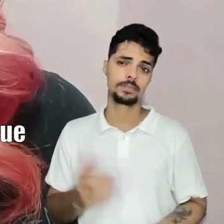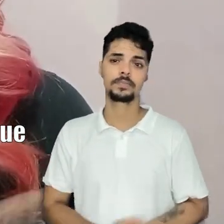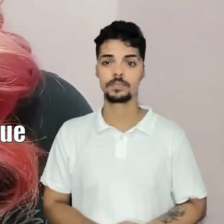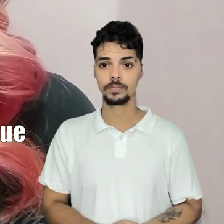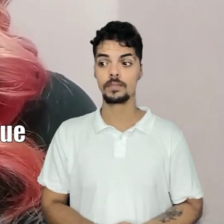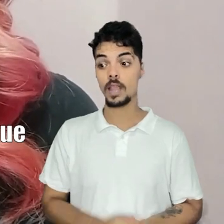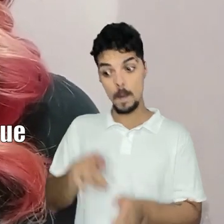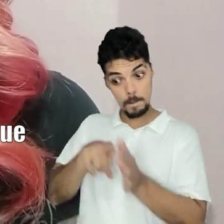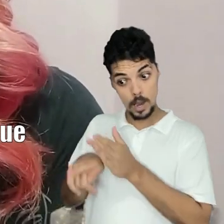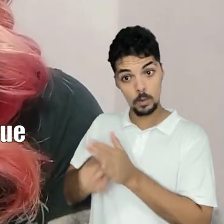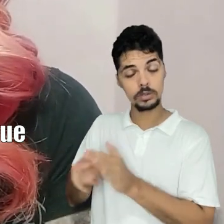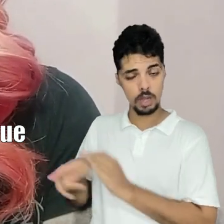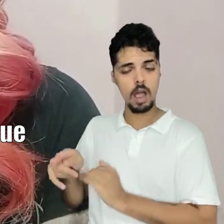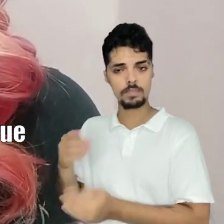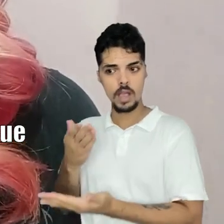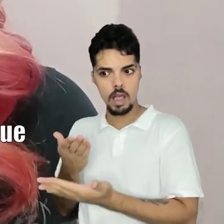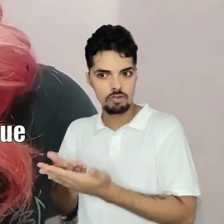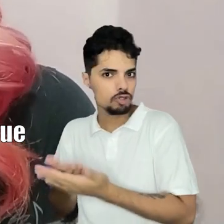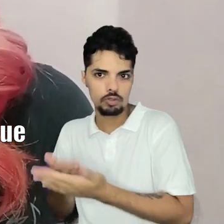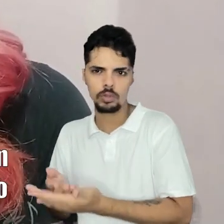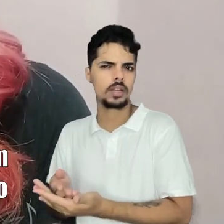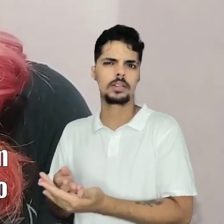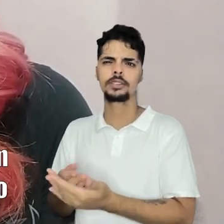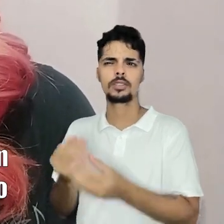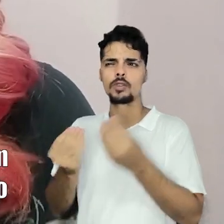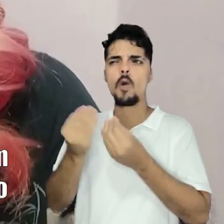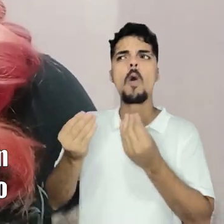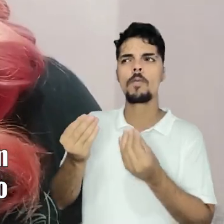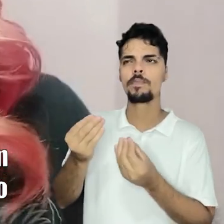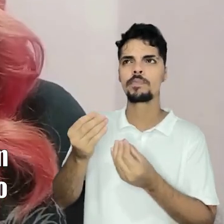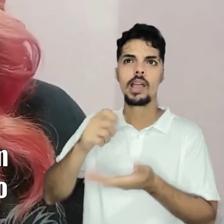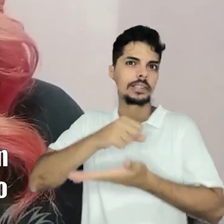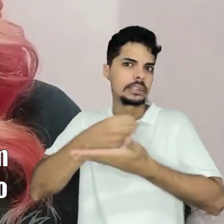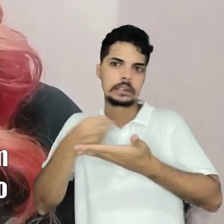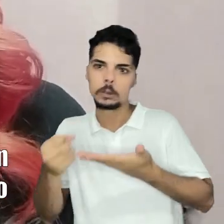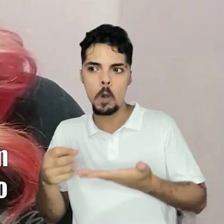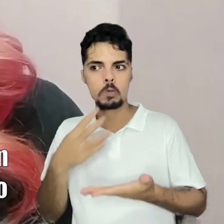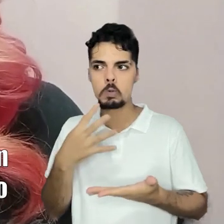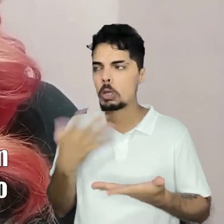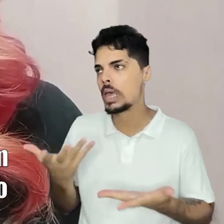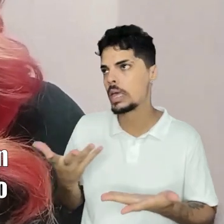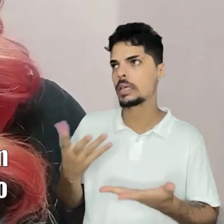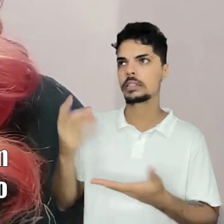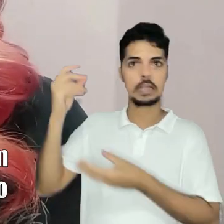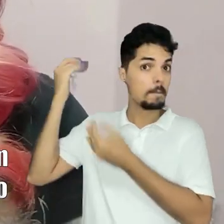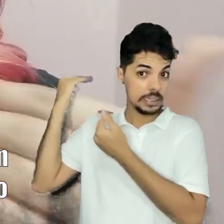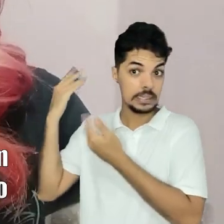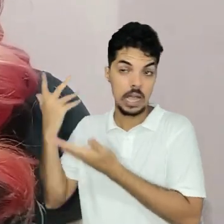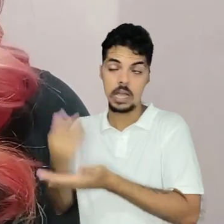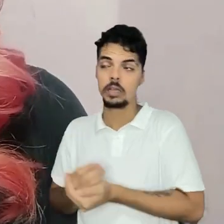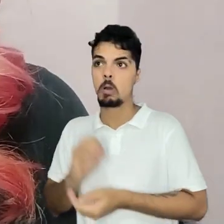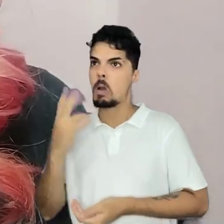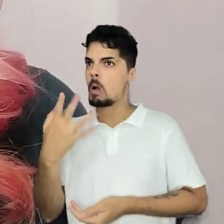aos alunos que obras eles conhecem, que romancistas eles conhecem, se eles já ouviram falar desses autores e